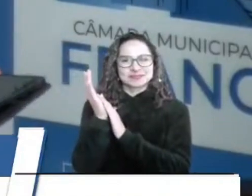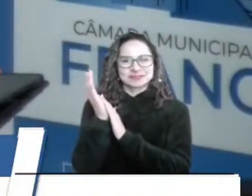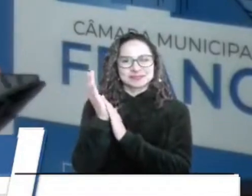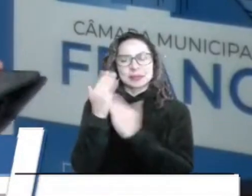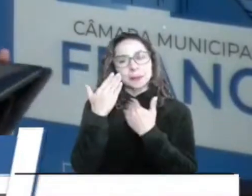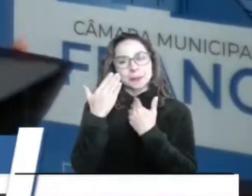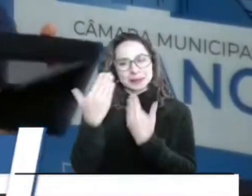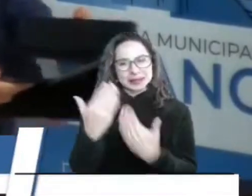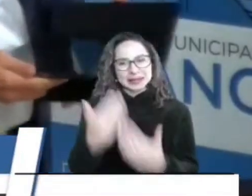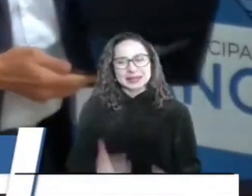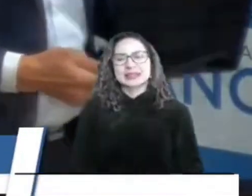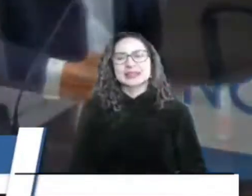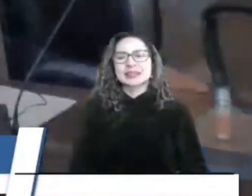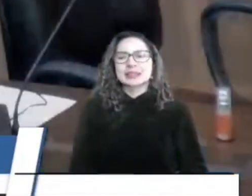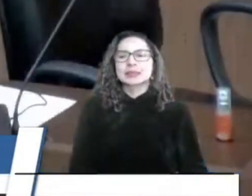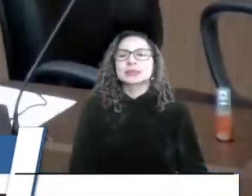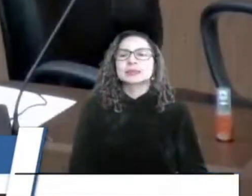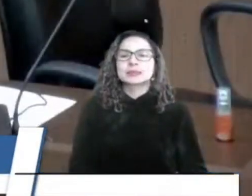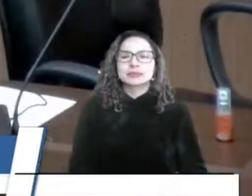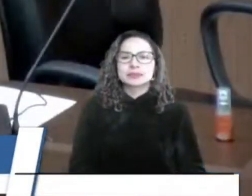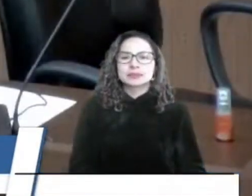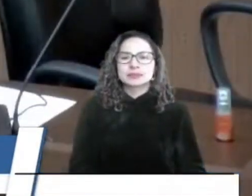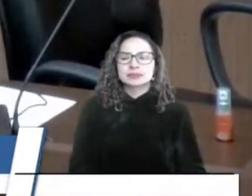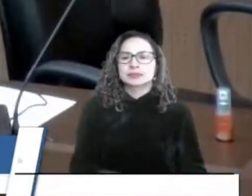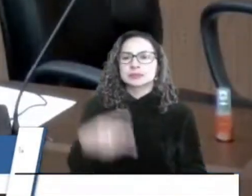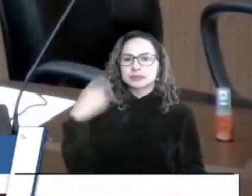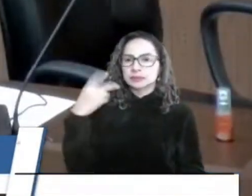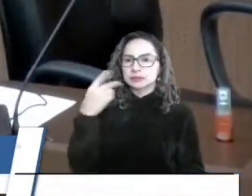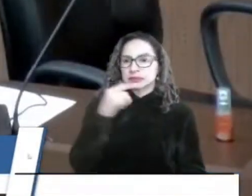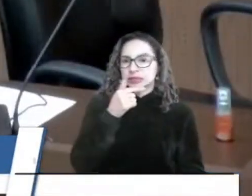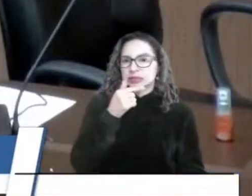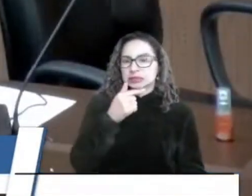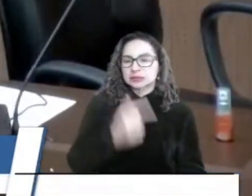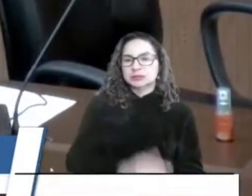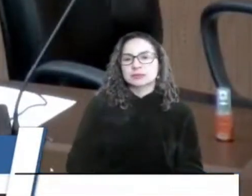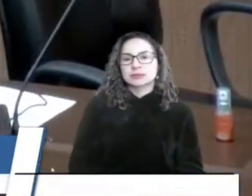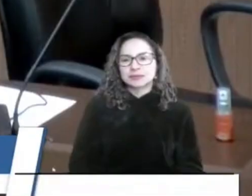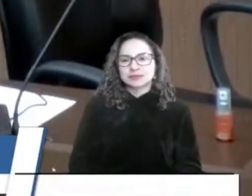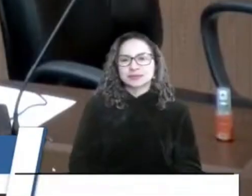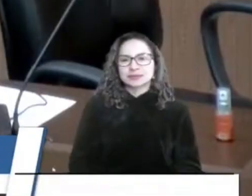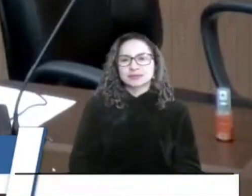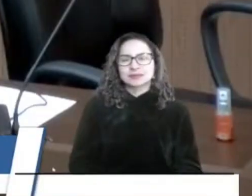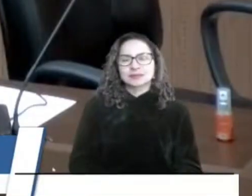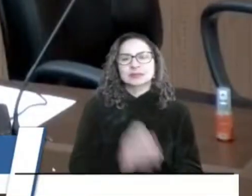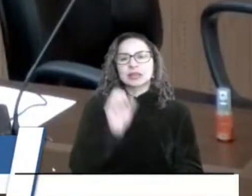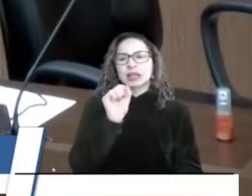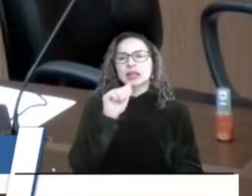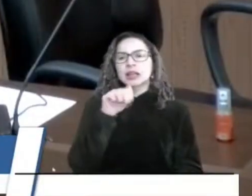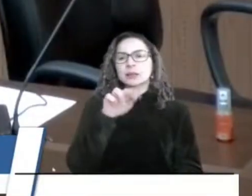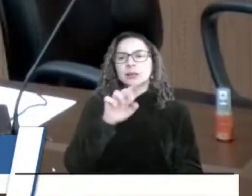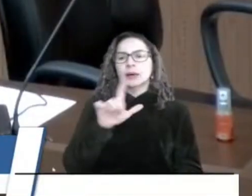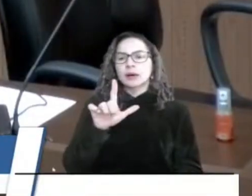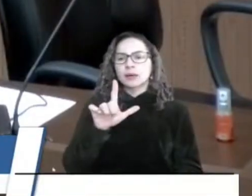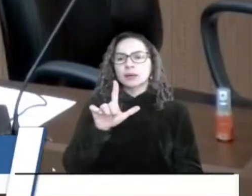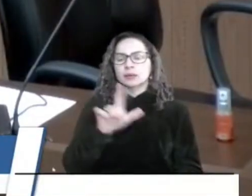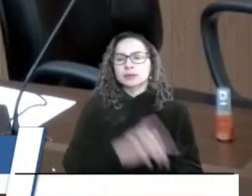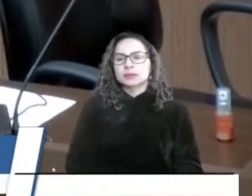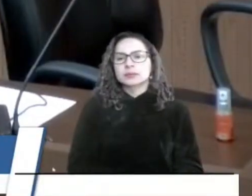Muito obrigado. Vereador Justo Pelizaro. Samuel.